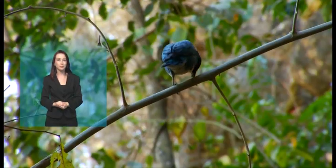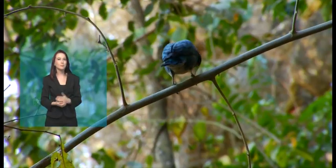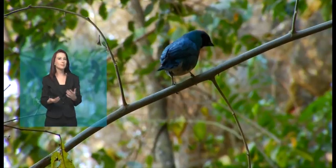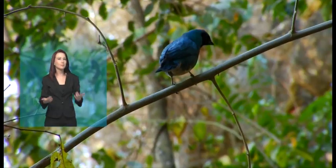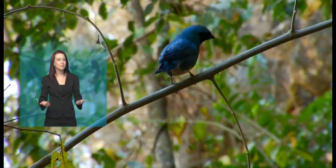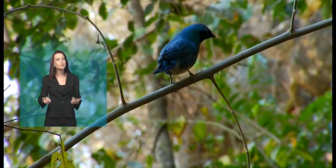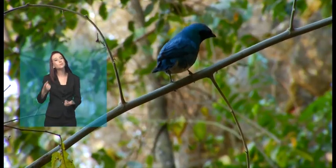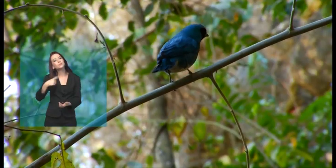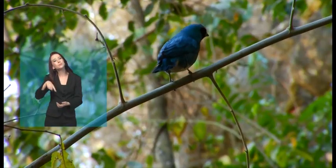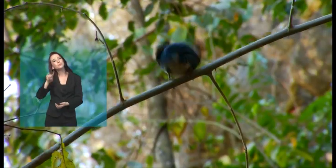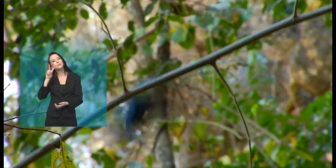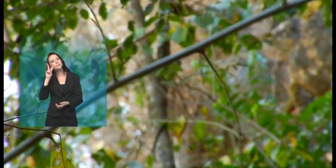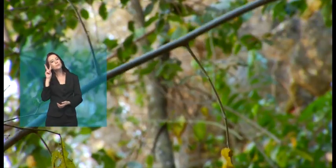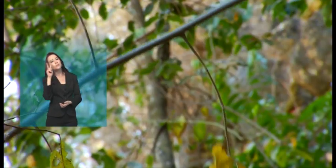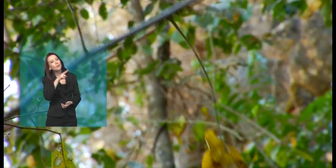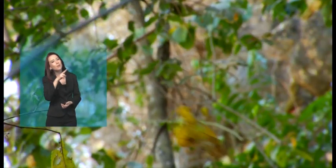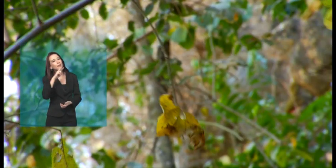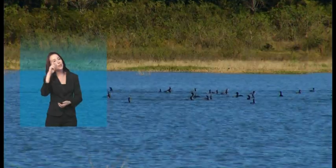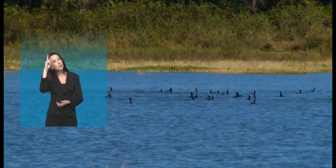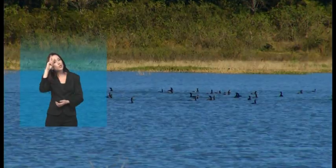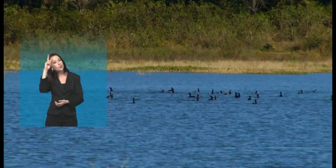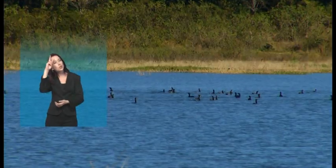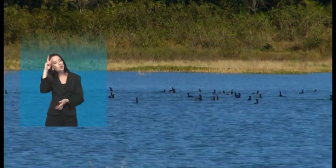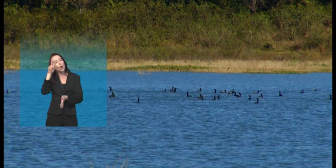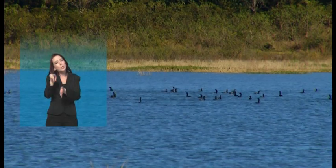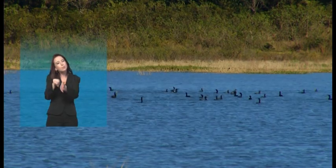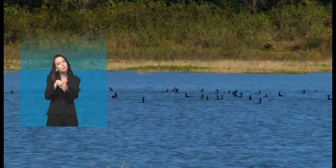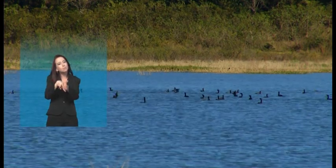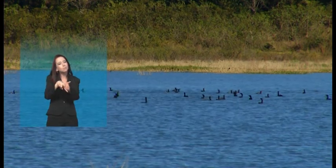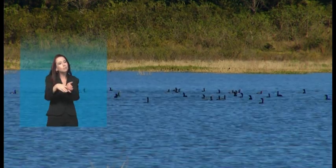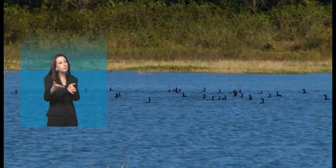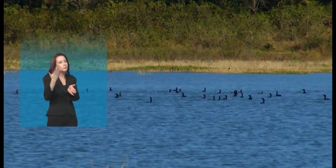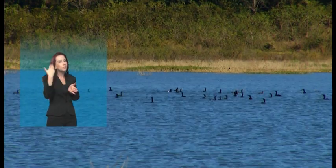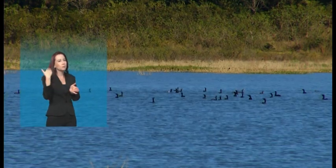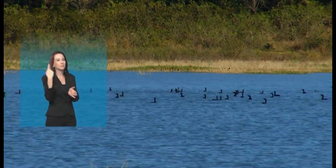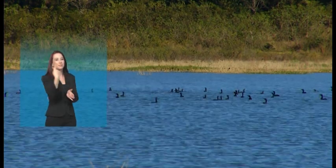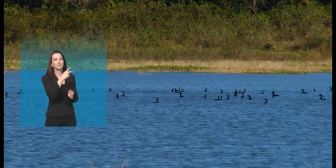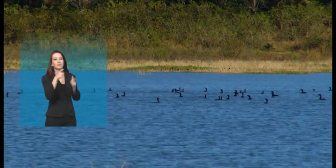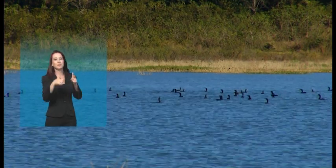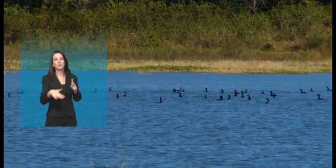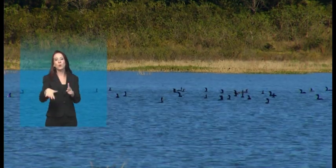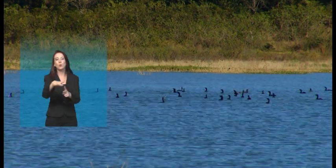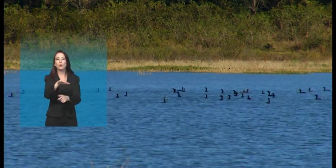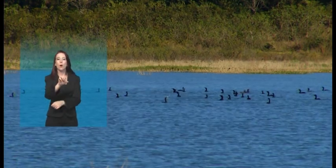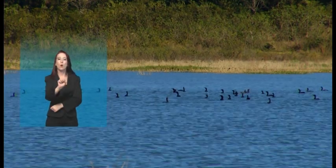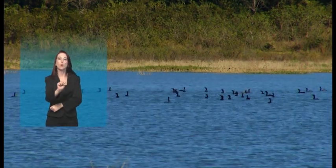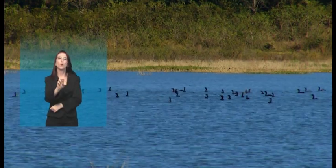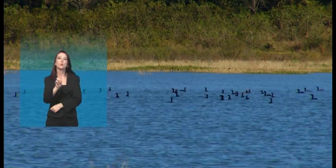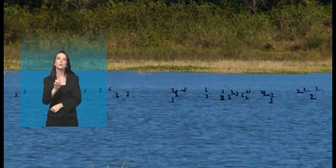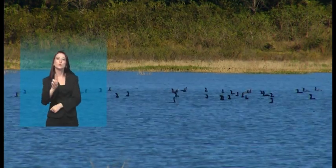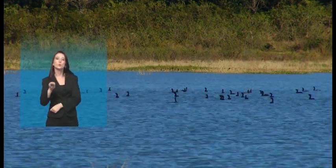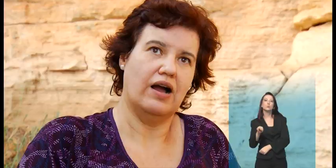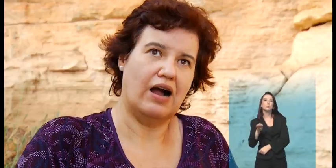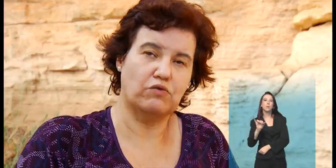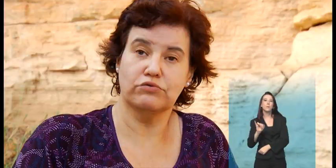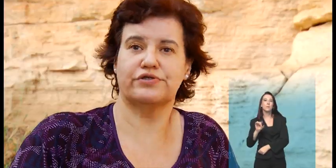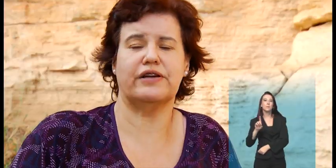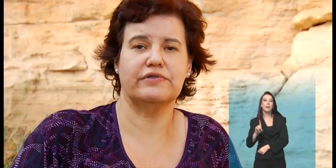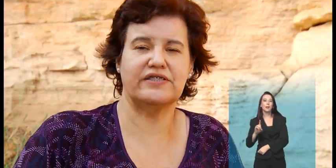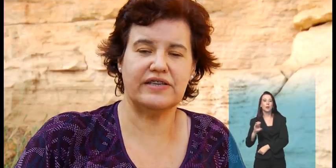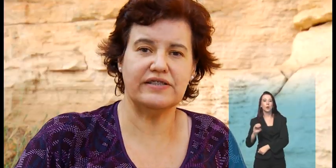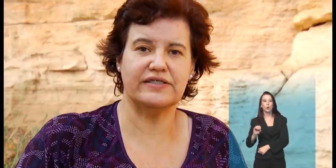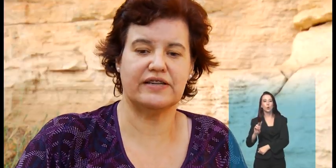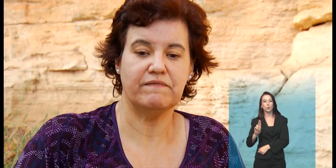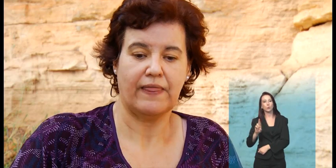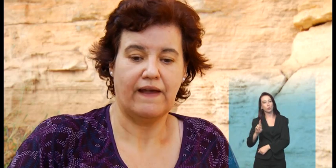Quando a gente vê a história da ciência e o que é que Sumidouro, né, nos mostra em relação à